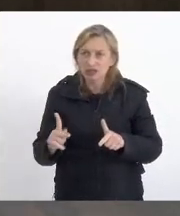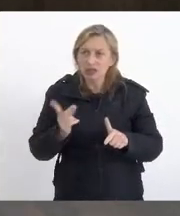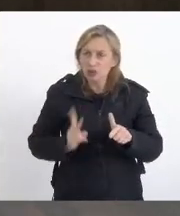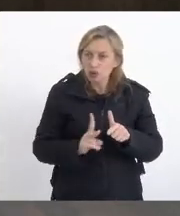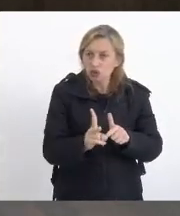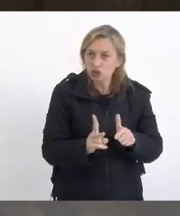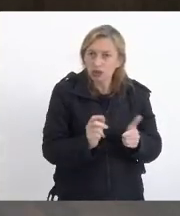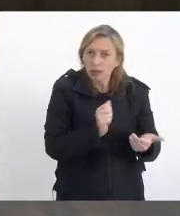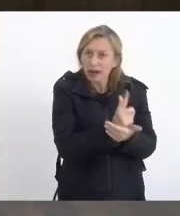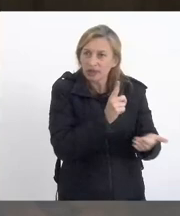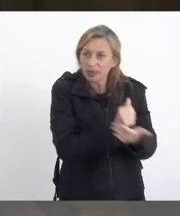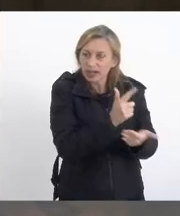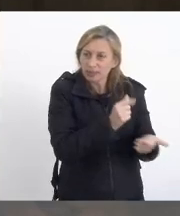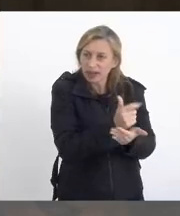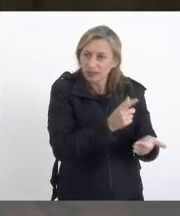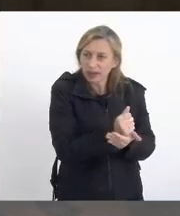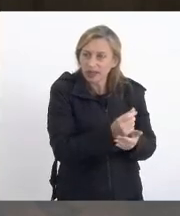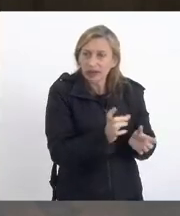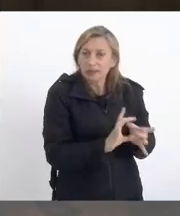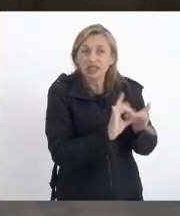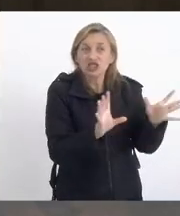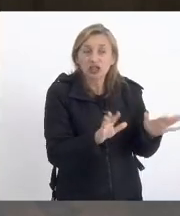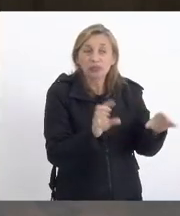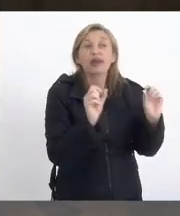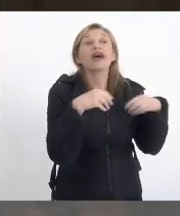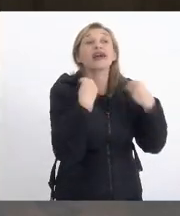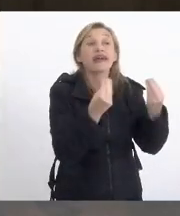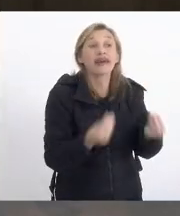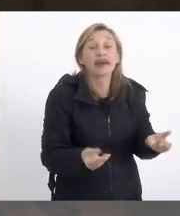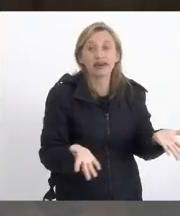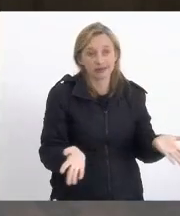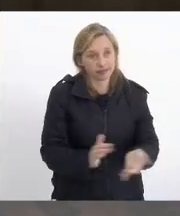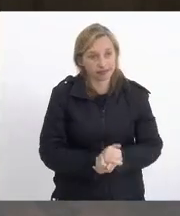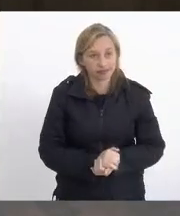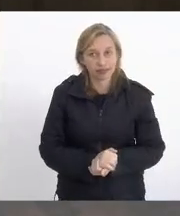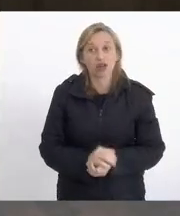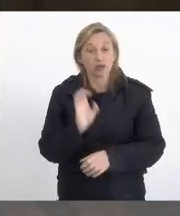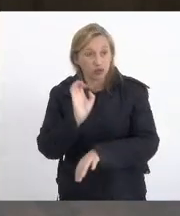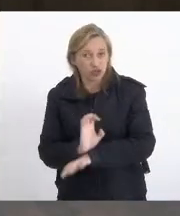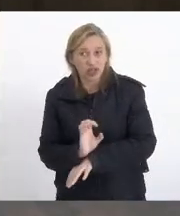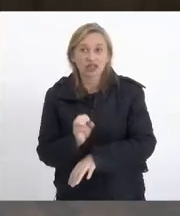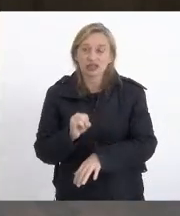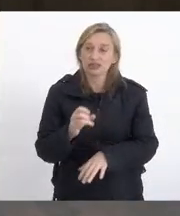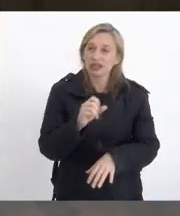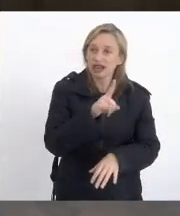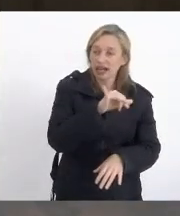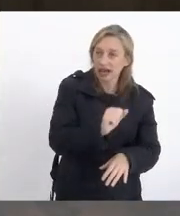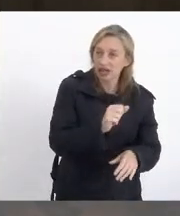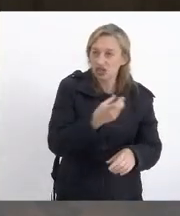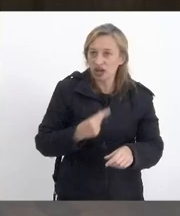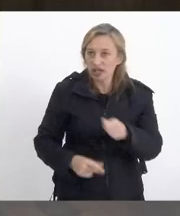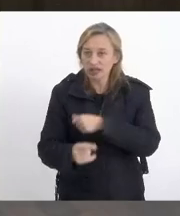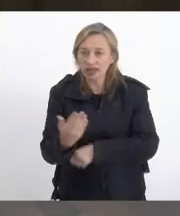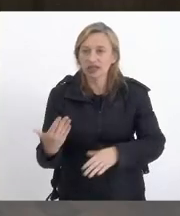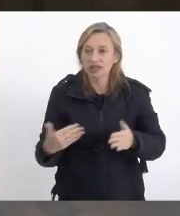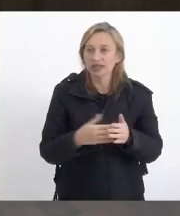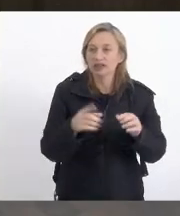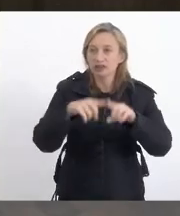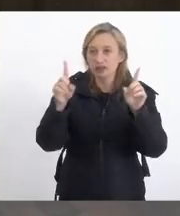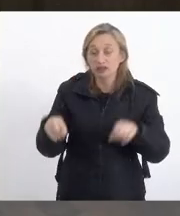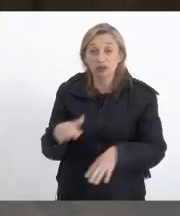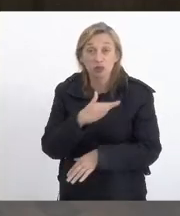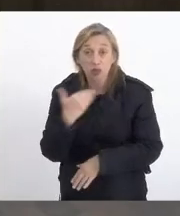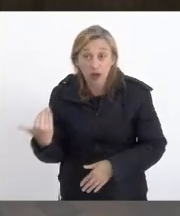continuar pagando aquilo para deixar para quem? Para o Estado. Então, se o Estado ele vai ter essa caixa ad eterno, até o servidor, a pensionista